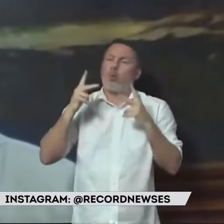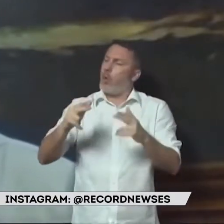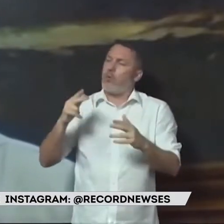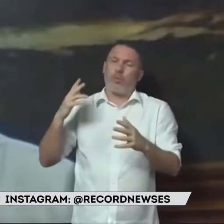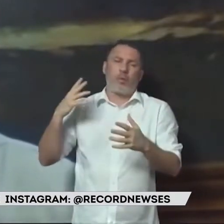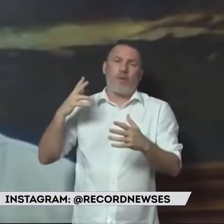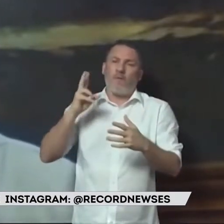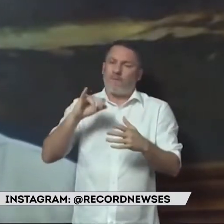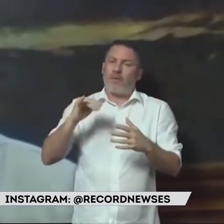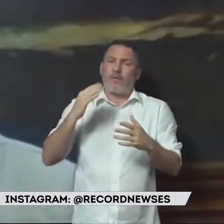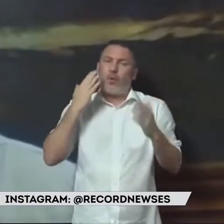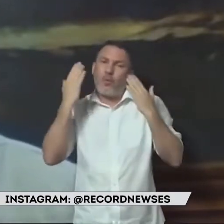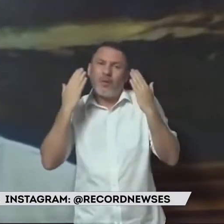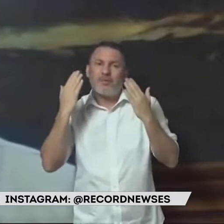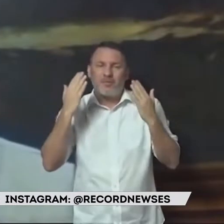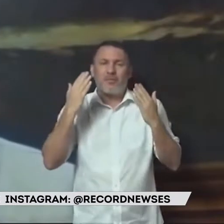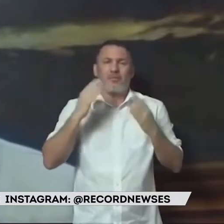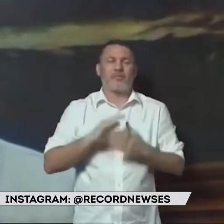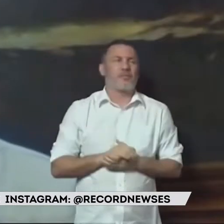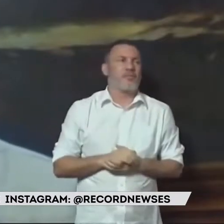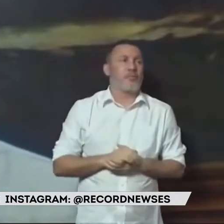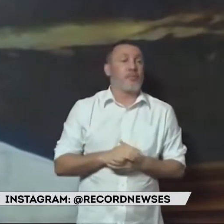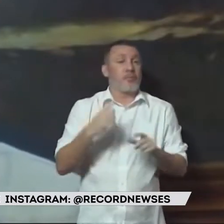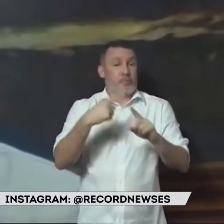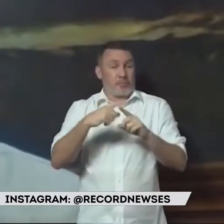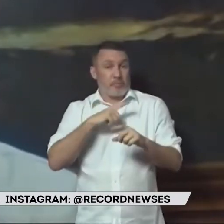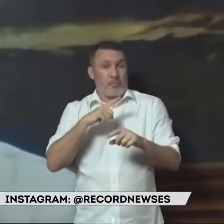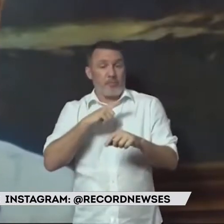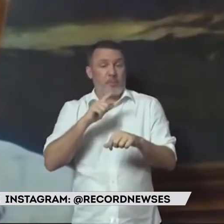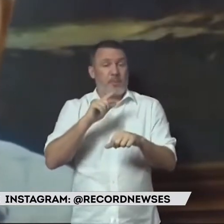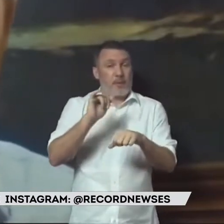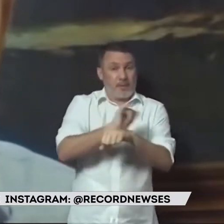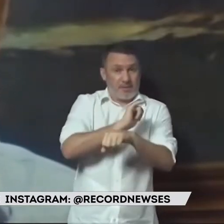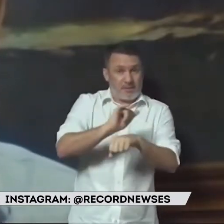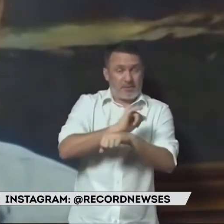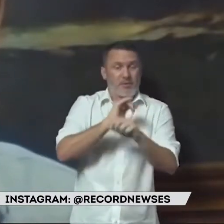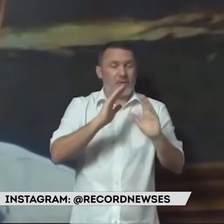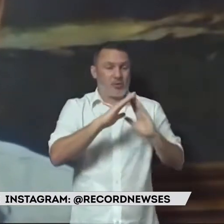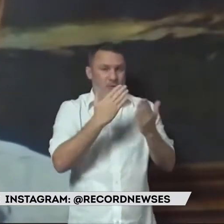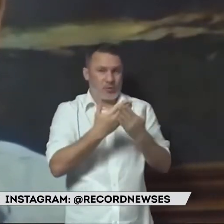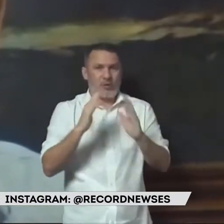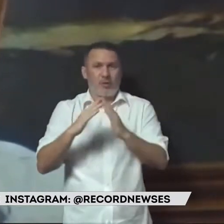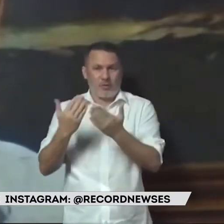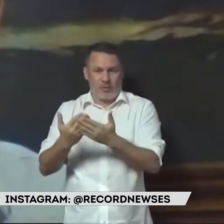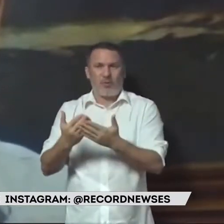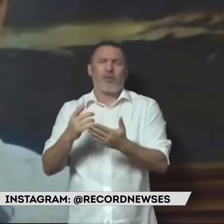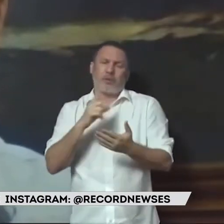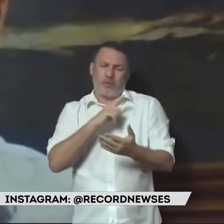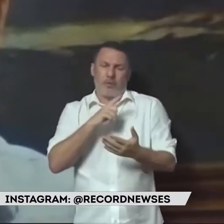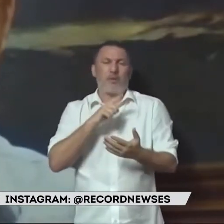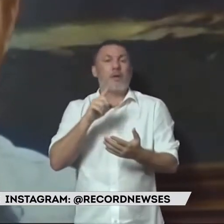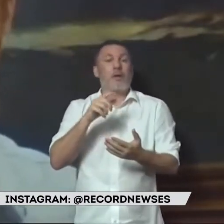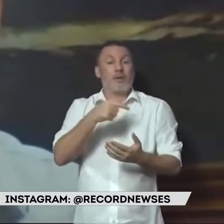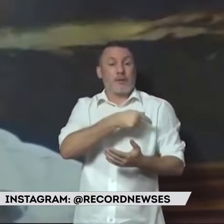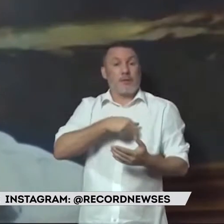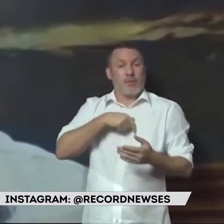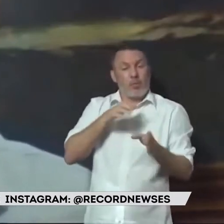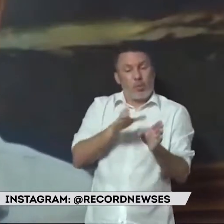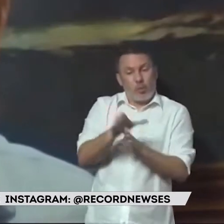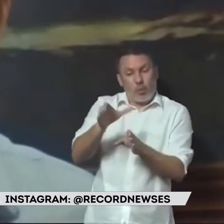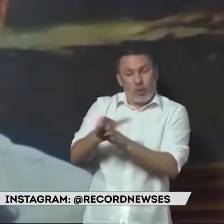estratégia para as atividades remotas, as escolas, sob orientação da secretaria, continuarão preparando materiais alternativos,